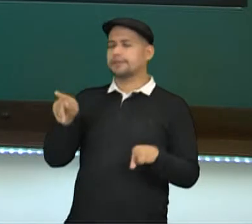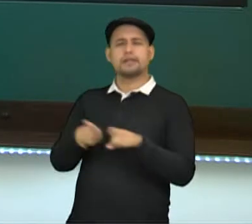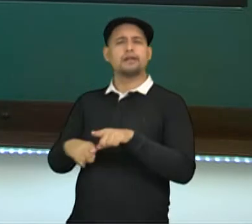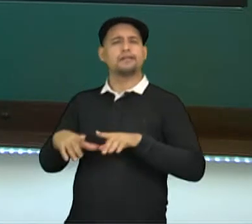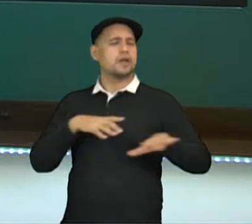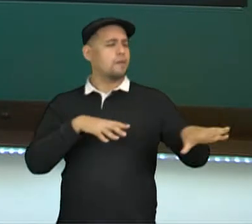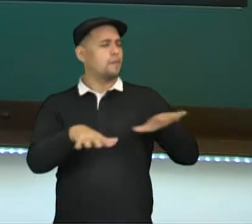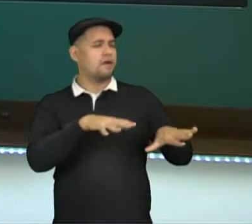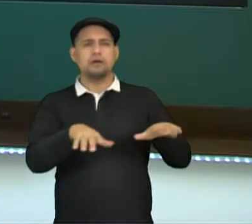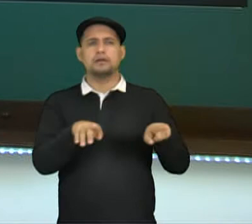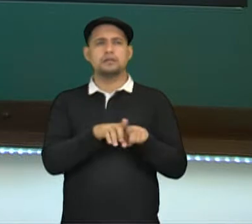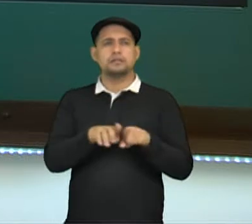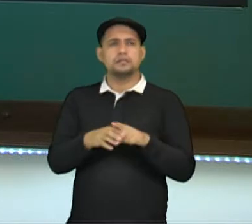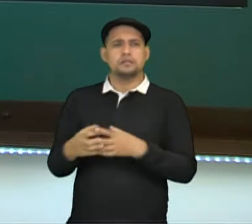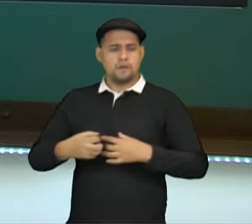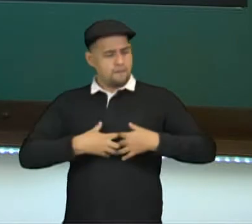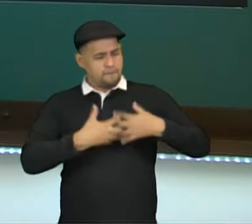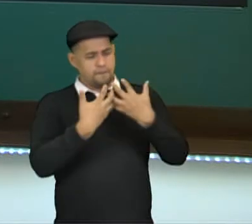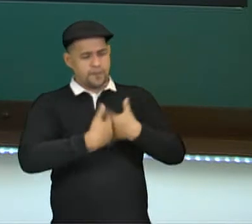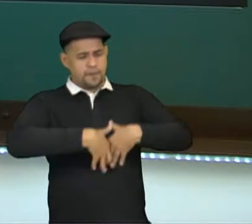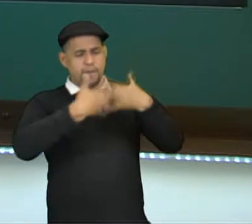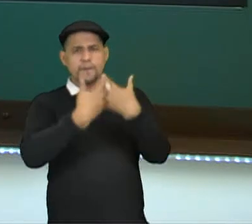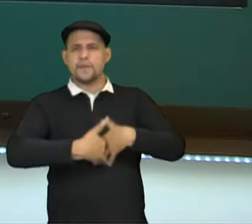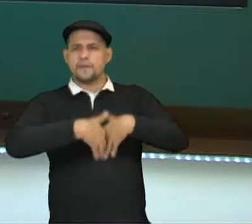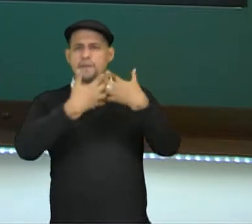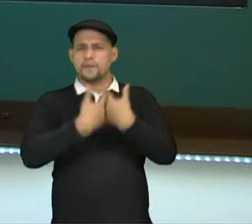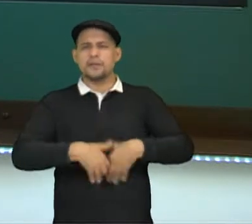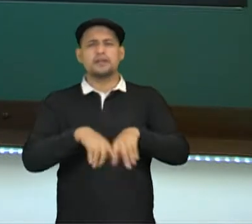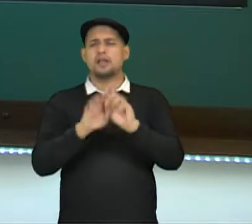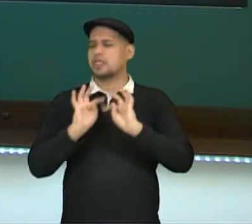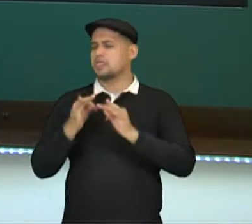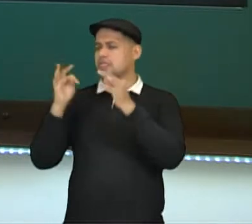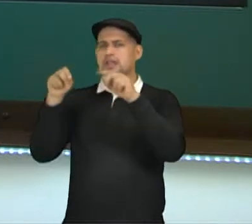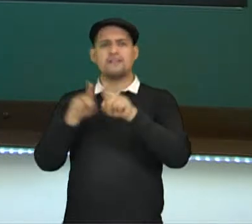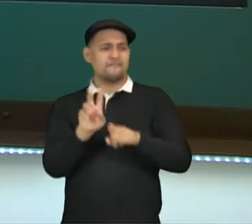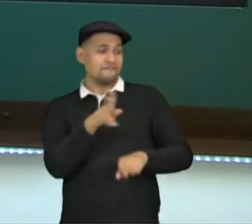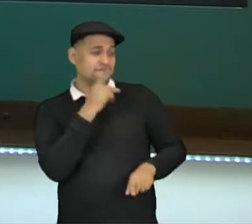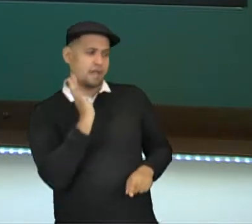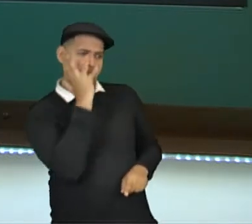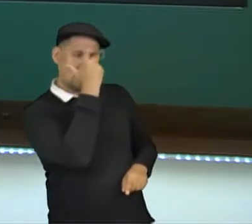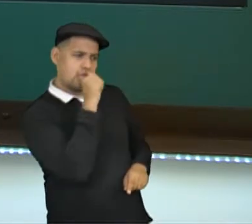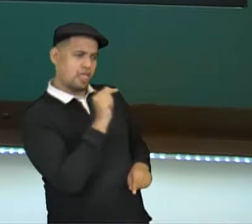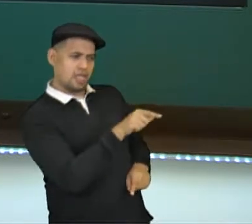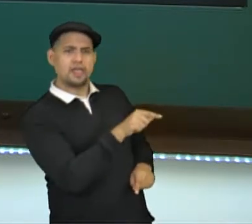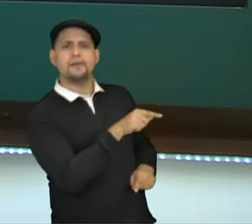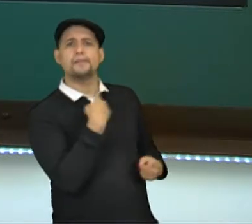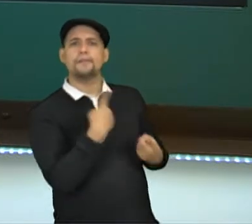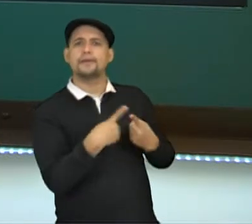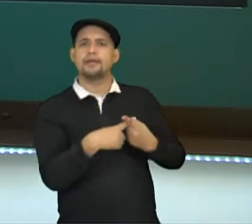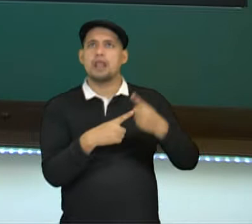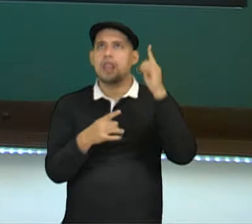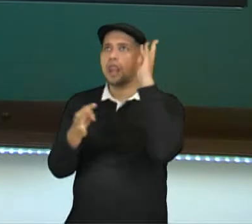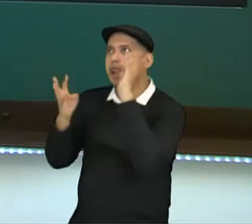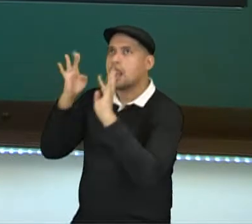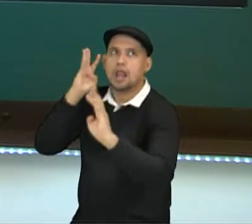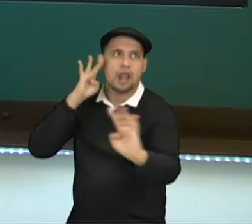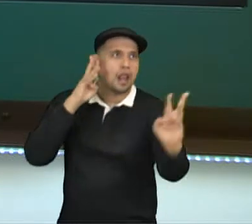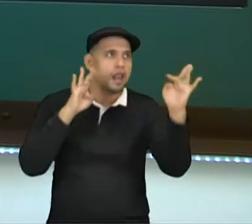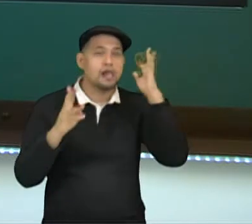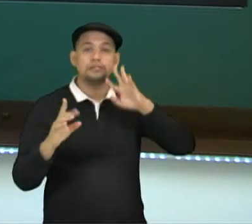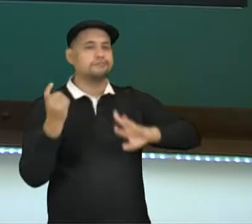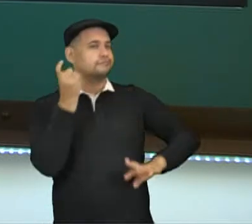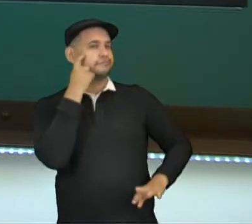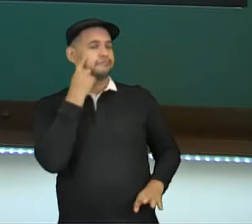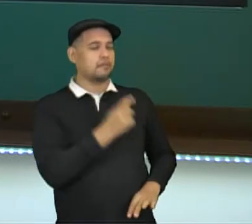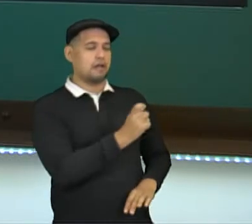movimentação, a questão da agitação, a questão das máquinas, a questão da tecnologia. Eles estão dizendo que isso é mais bonito porque a ilusão de achar que o